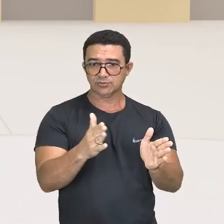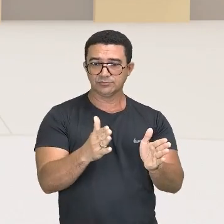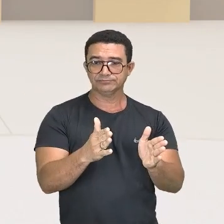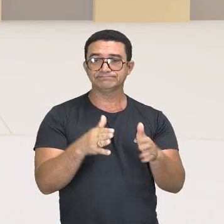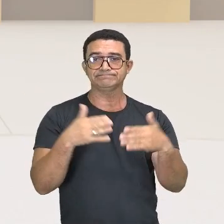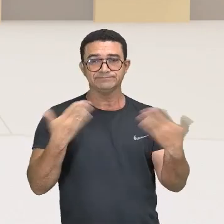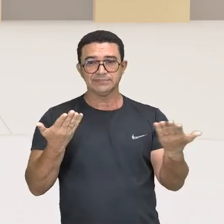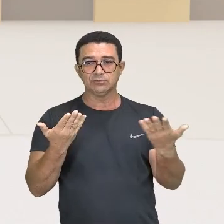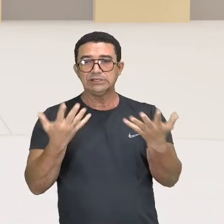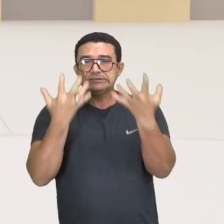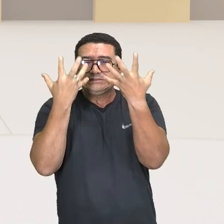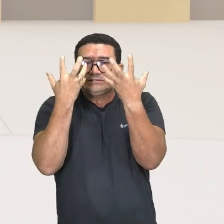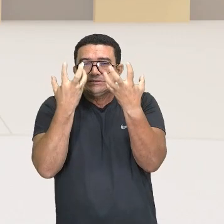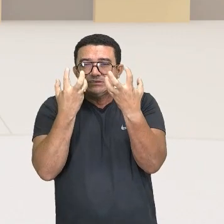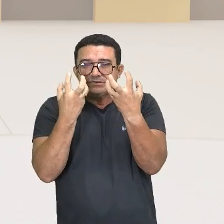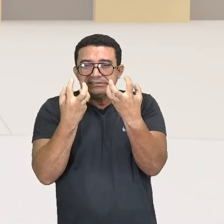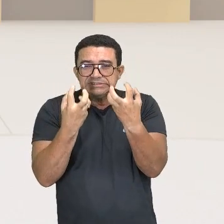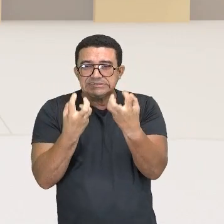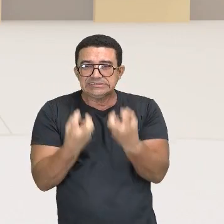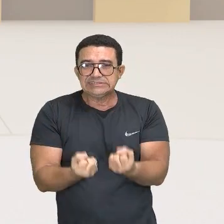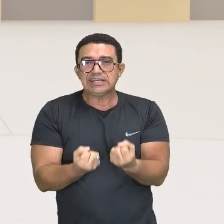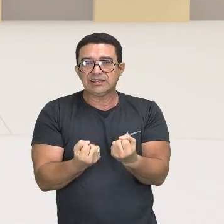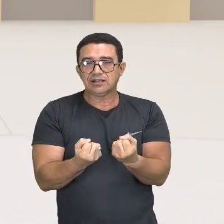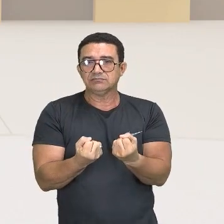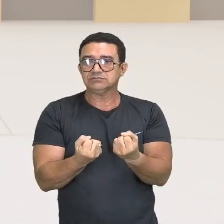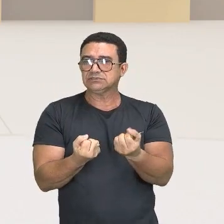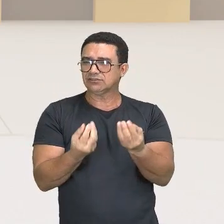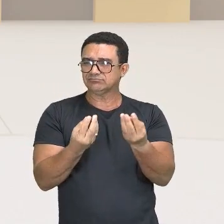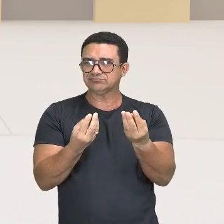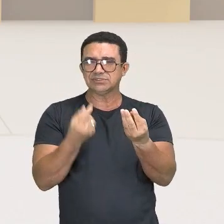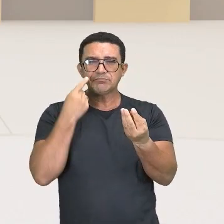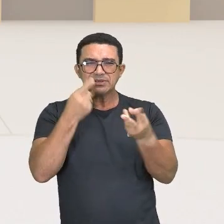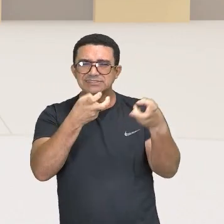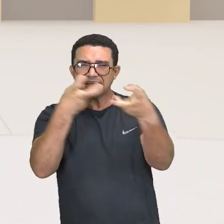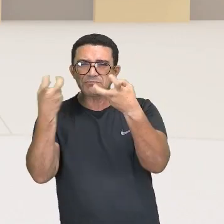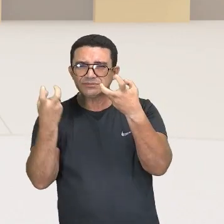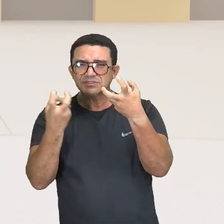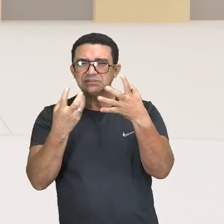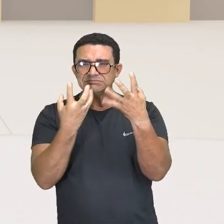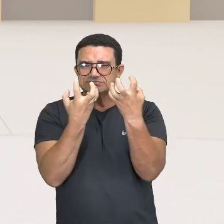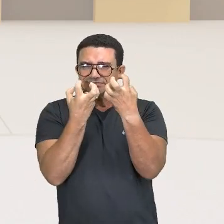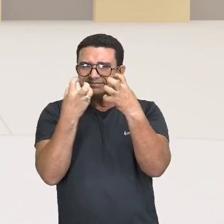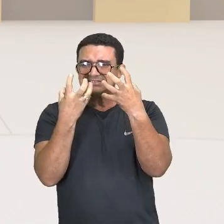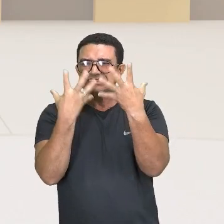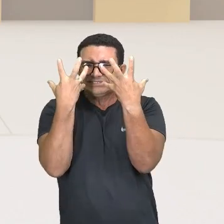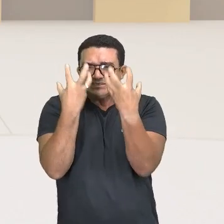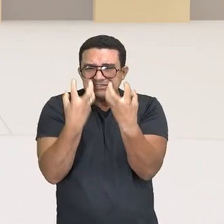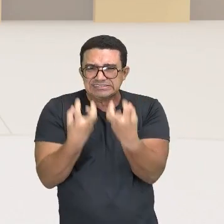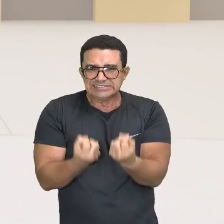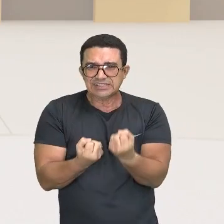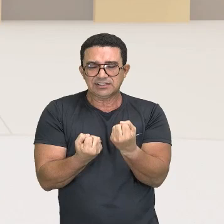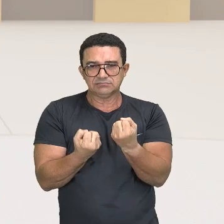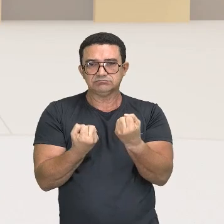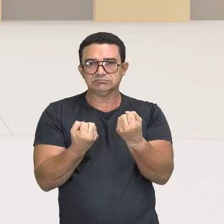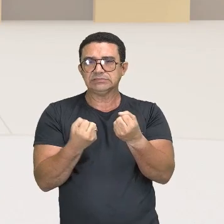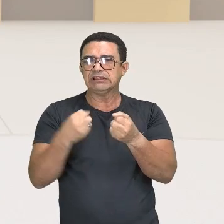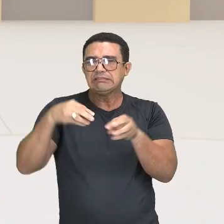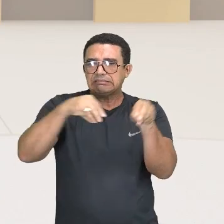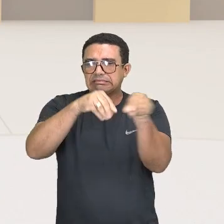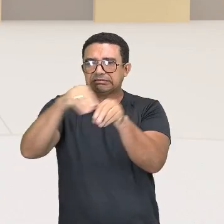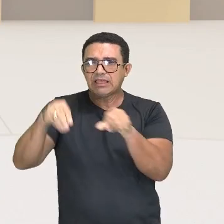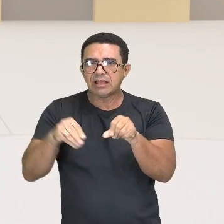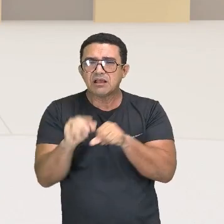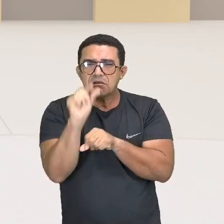E aí, com a seca, você observa ali o seu solo, né, rachado pela falta de água e apenas uma pequena parte ali onde